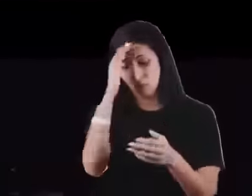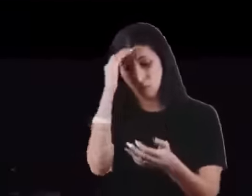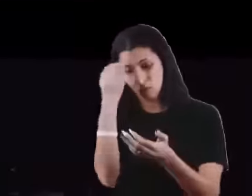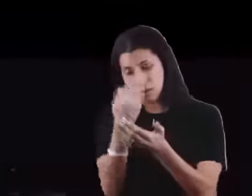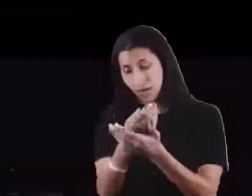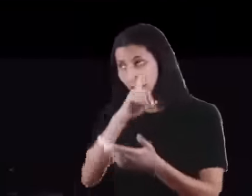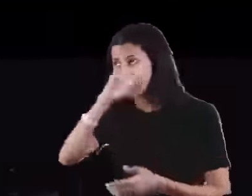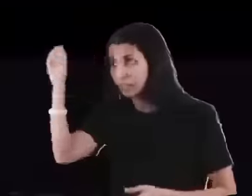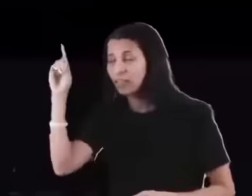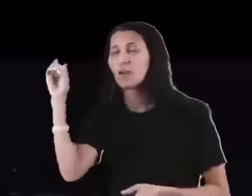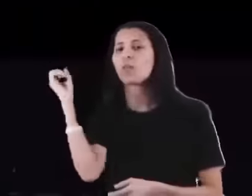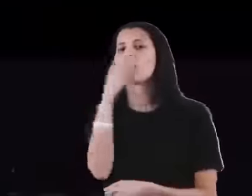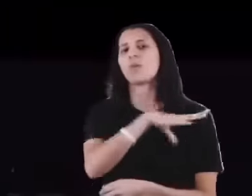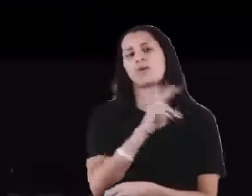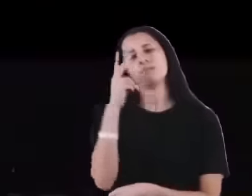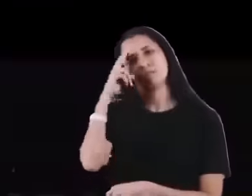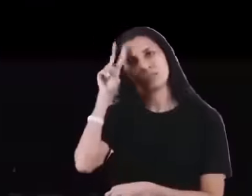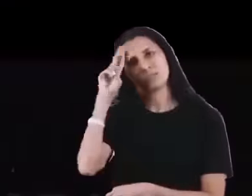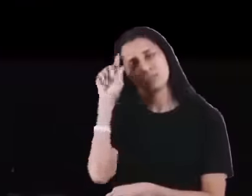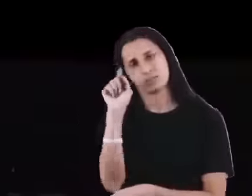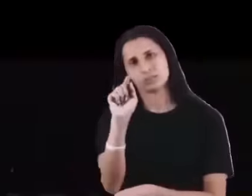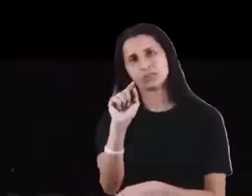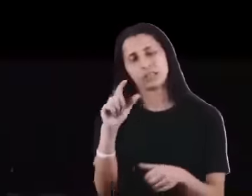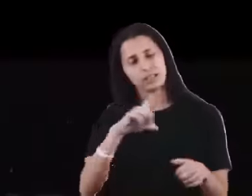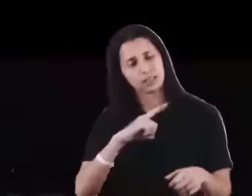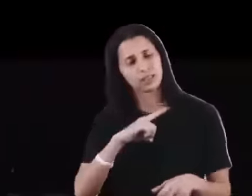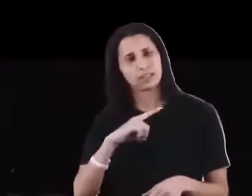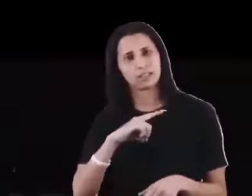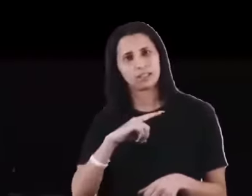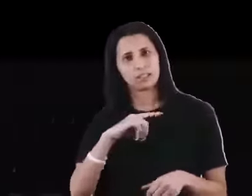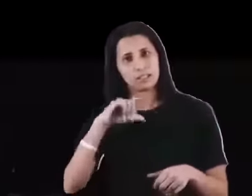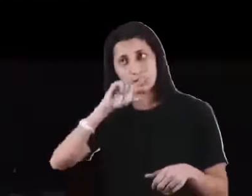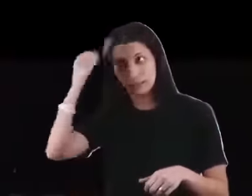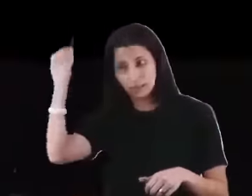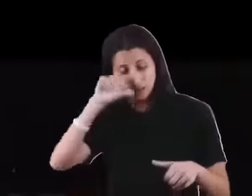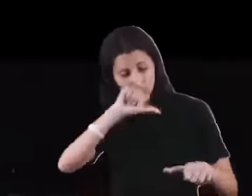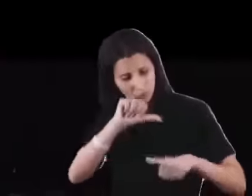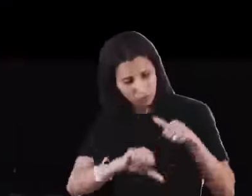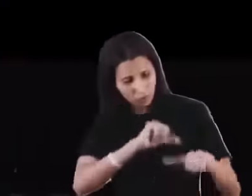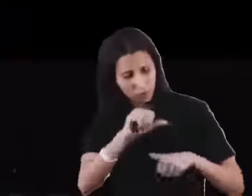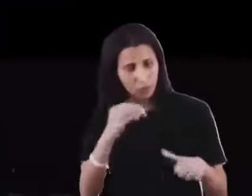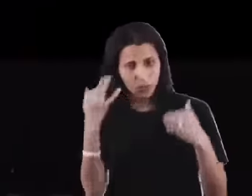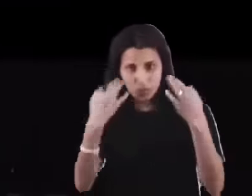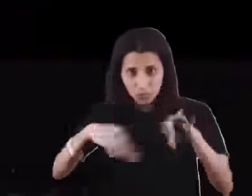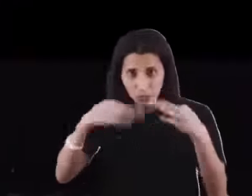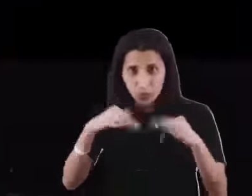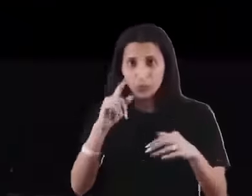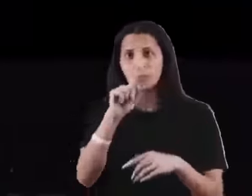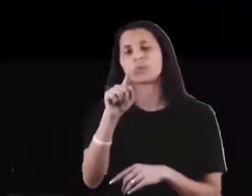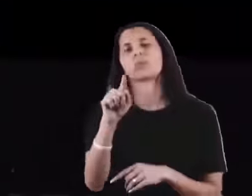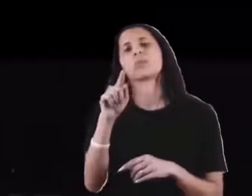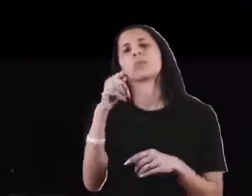Deus tem uma nova história para você ele vai transformar sua dor em seu propósito